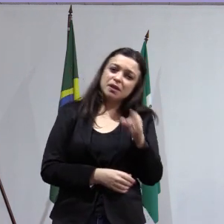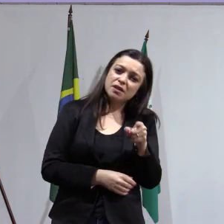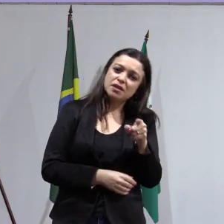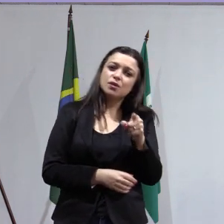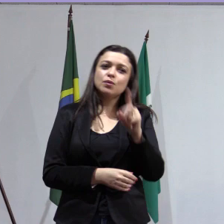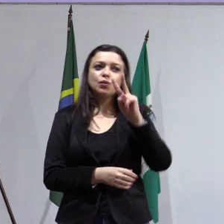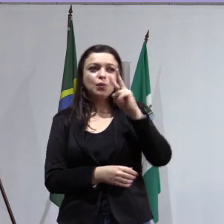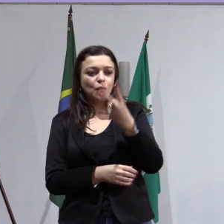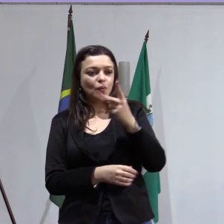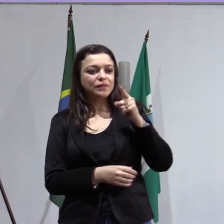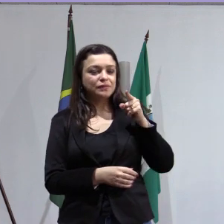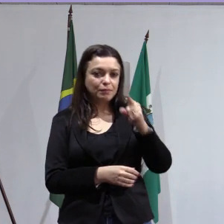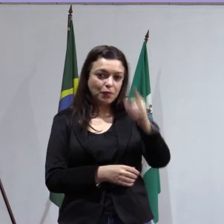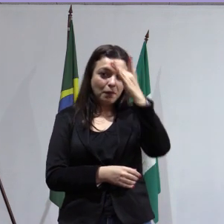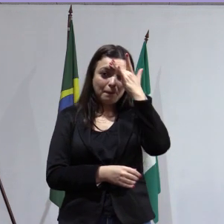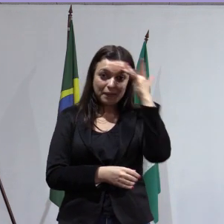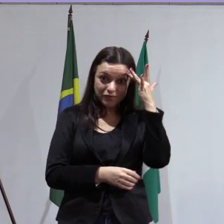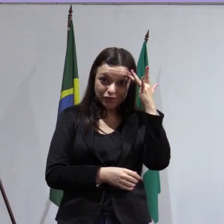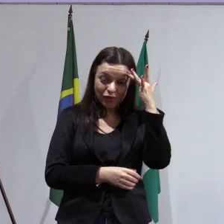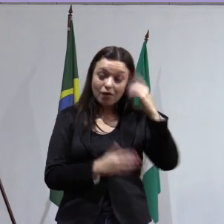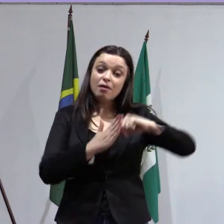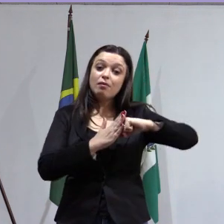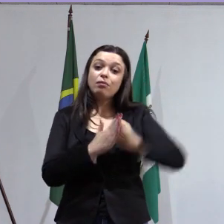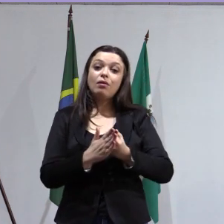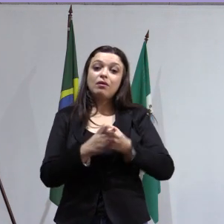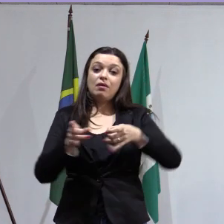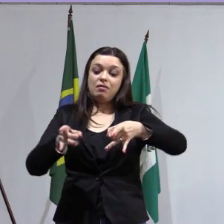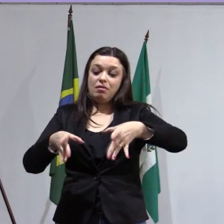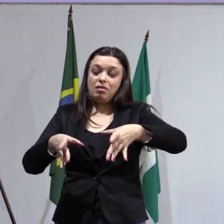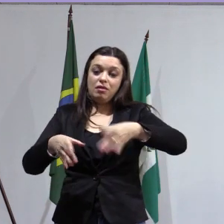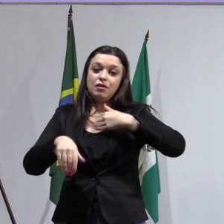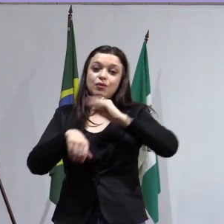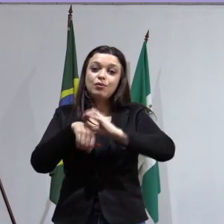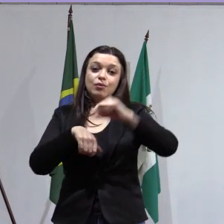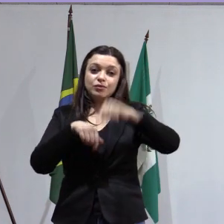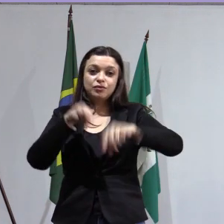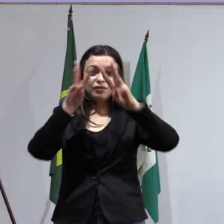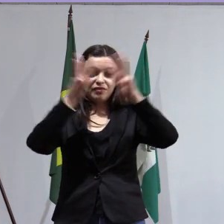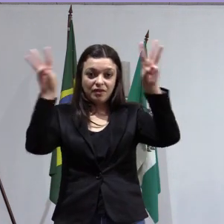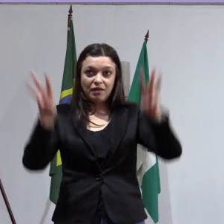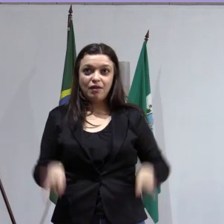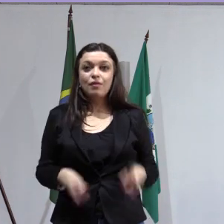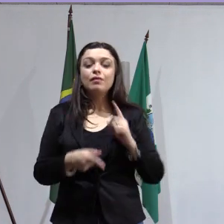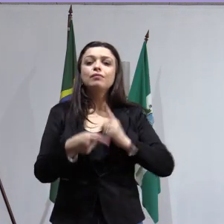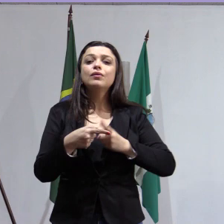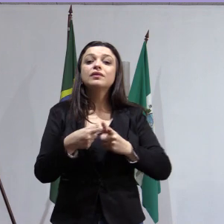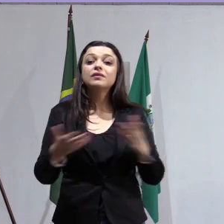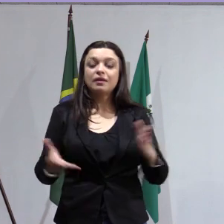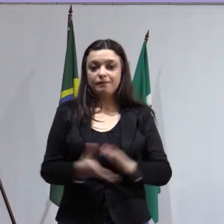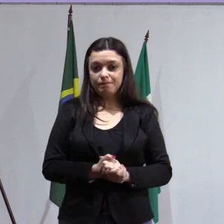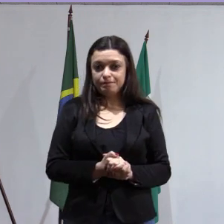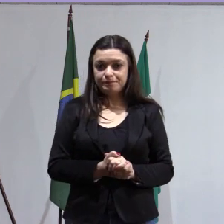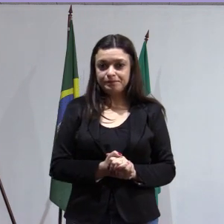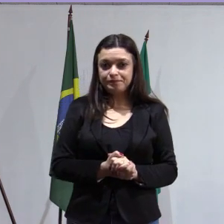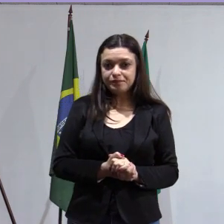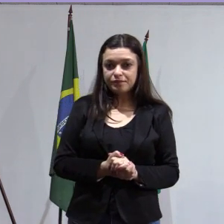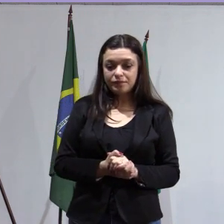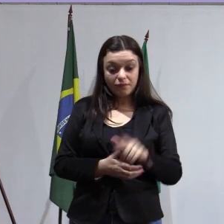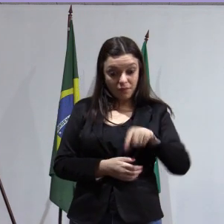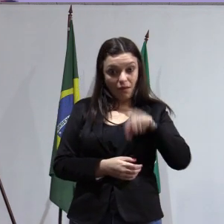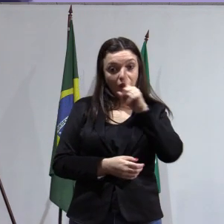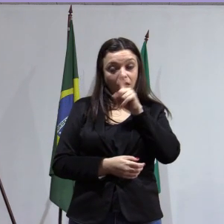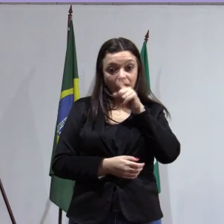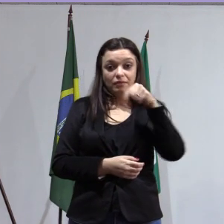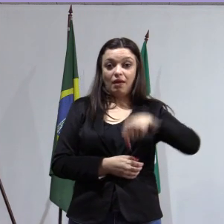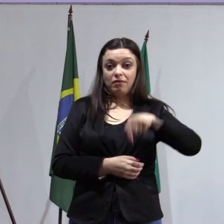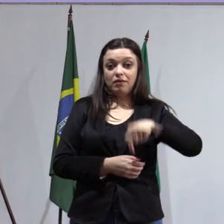2 mil pessoas que abandonam os cursos de graduação da Federal do Paraná. Por quê? Essa é uma fragilidade imensa que